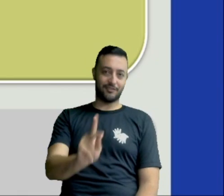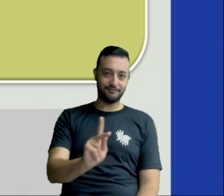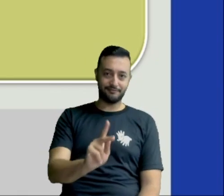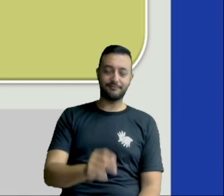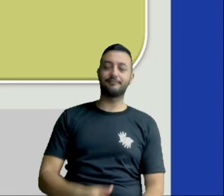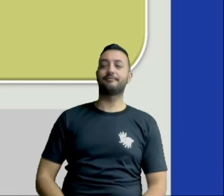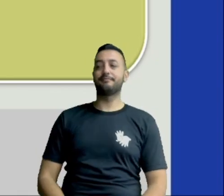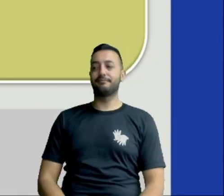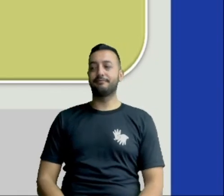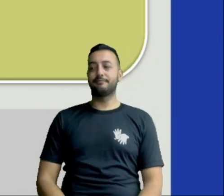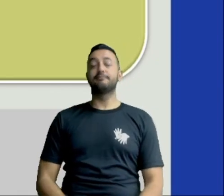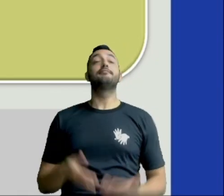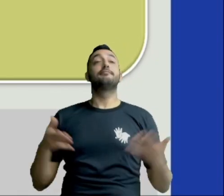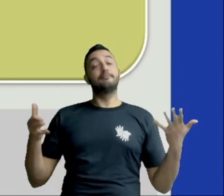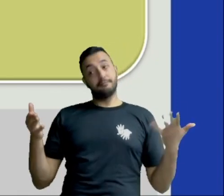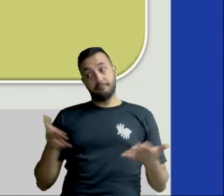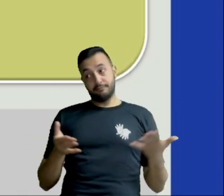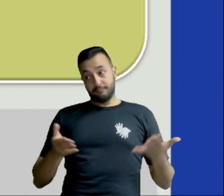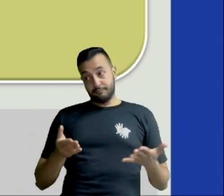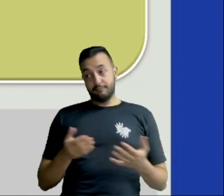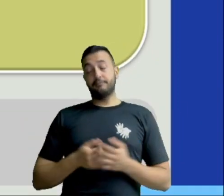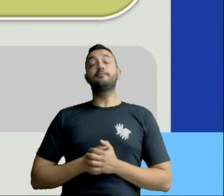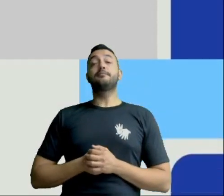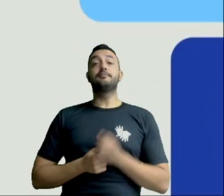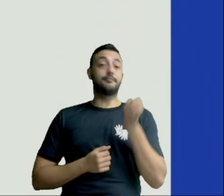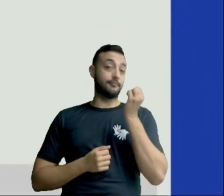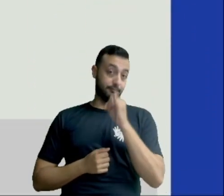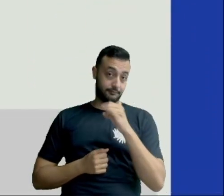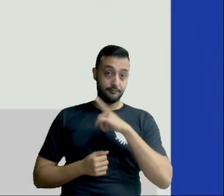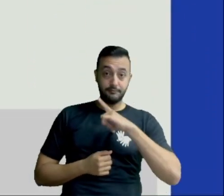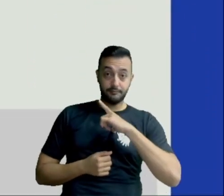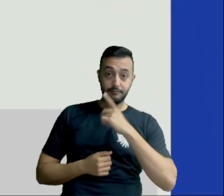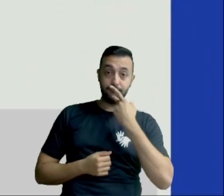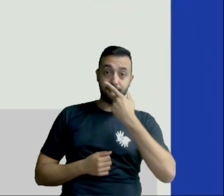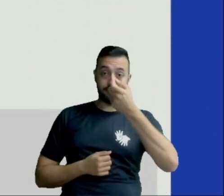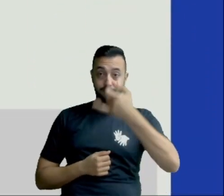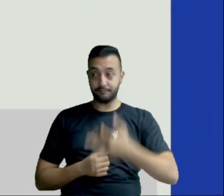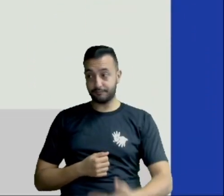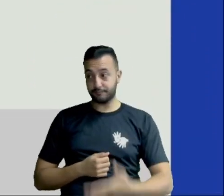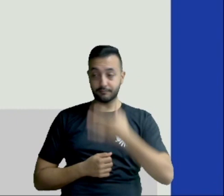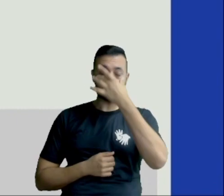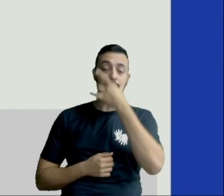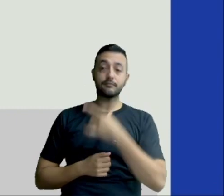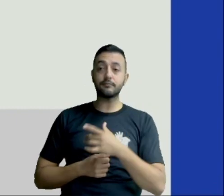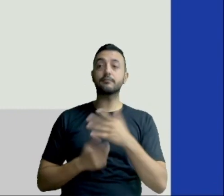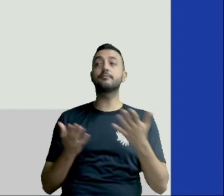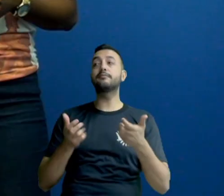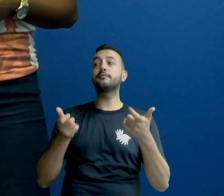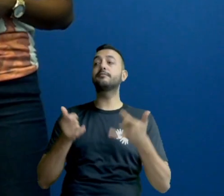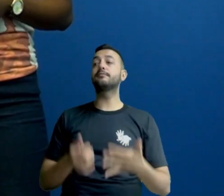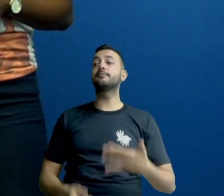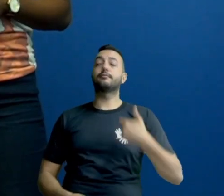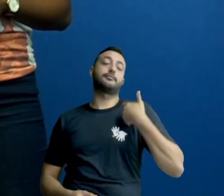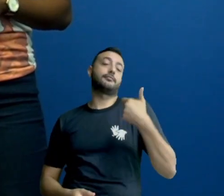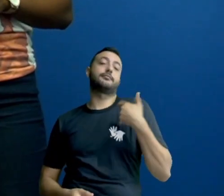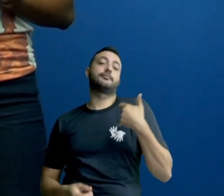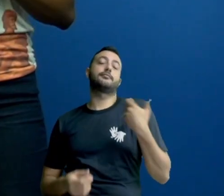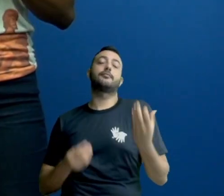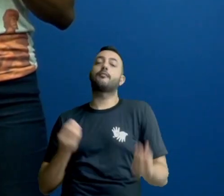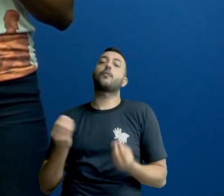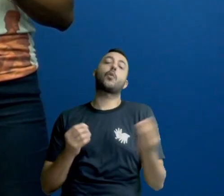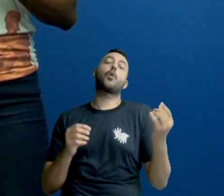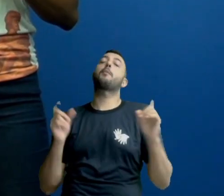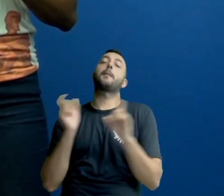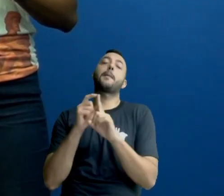Ok? Agora, se a gente tem sobre aparência, quero saber de idade. Quais são as palavrinhas que eu posso